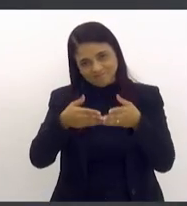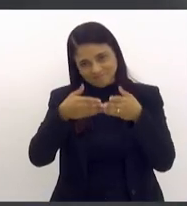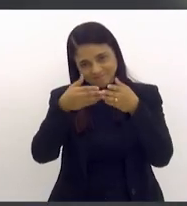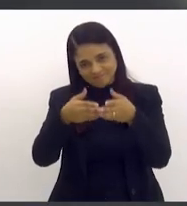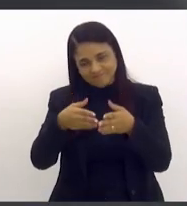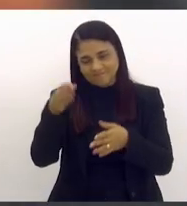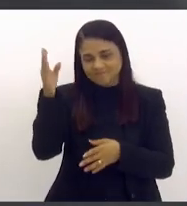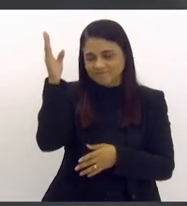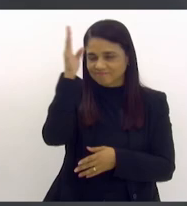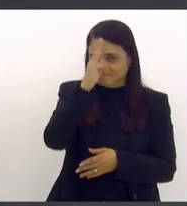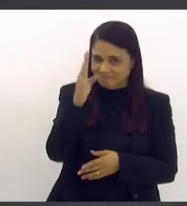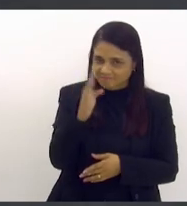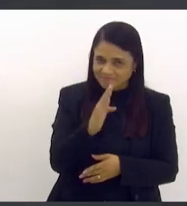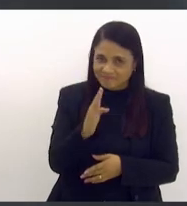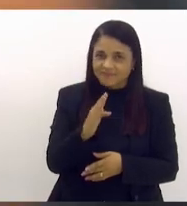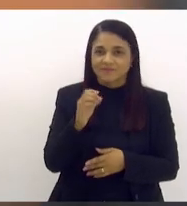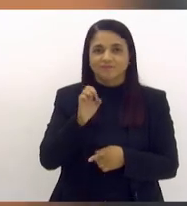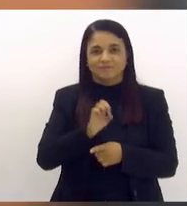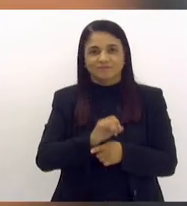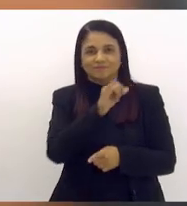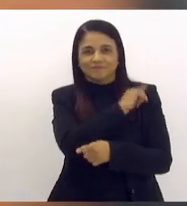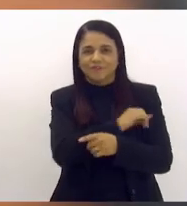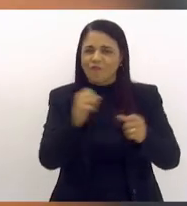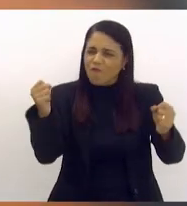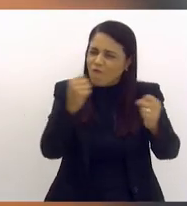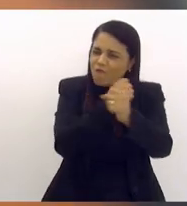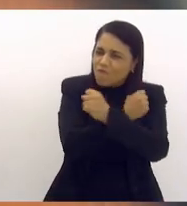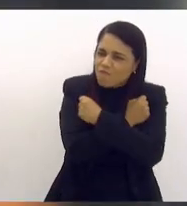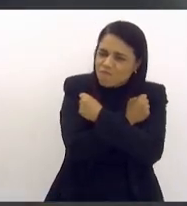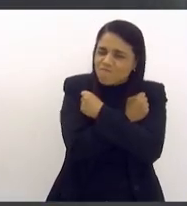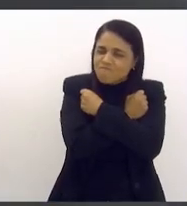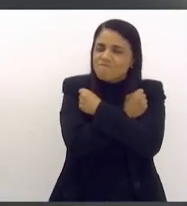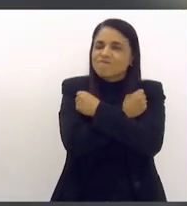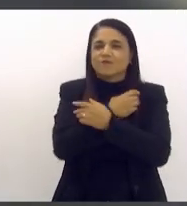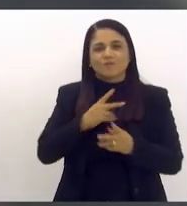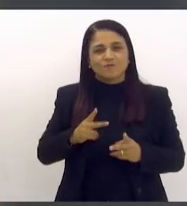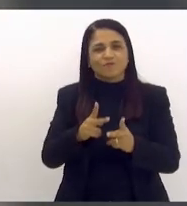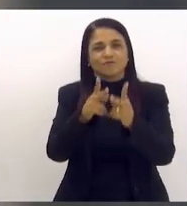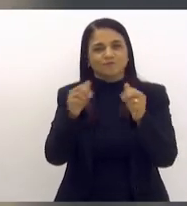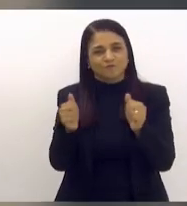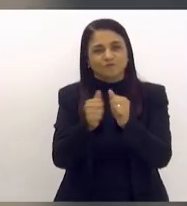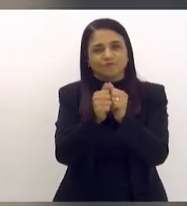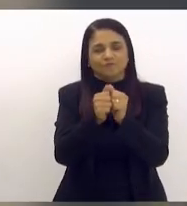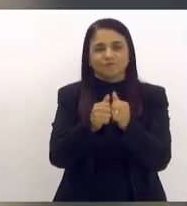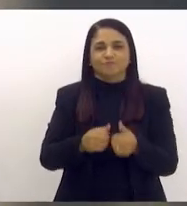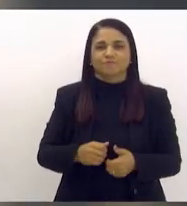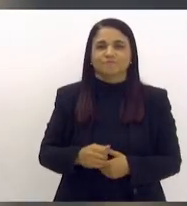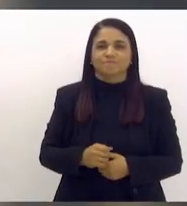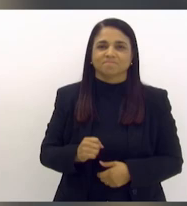brasileira também no Rio de Janeiro forte abraço a todos e todas vamos juntos nessa